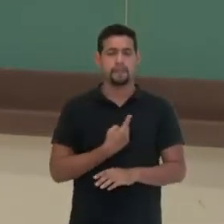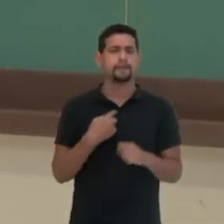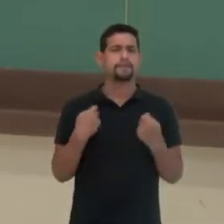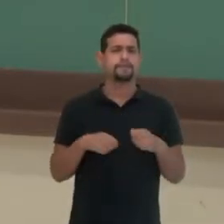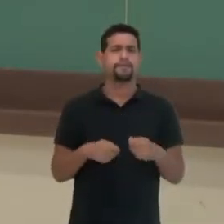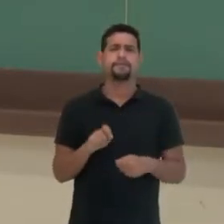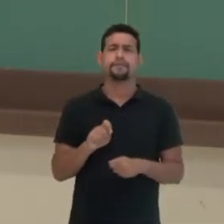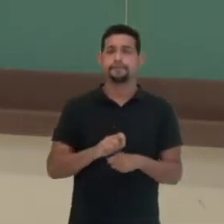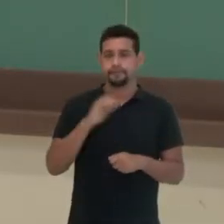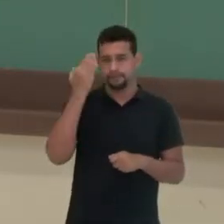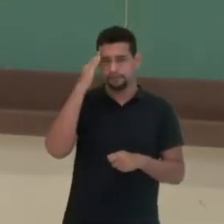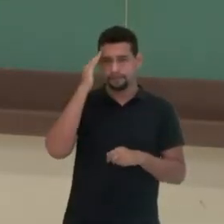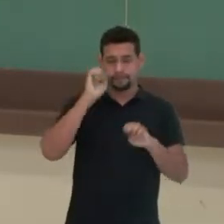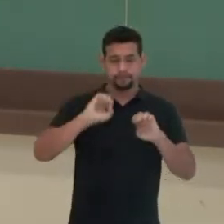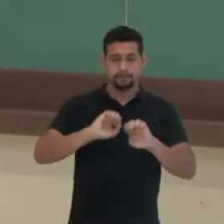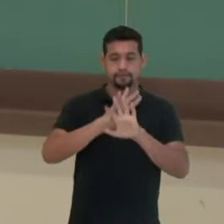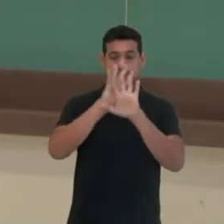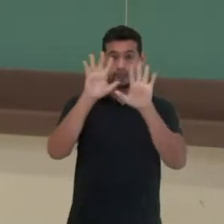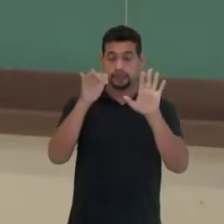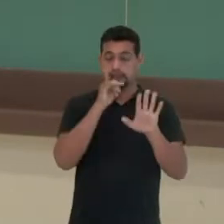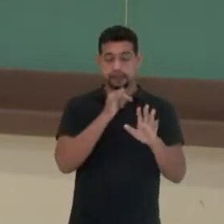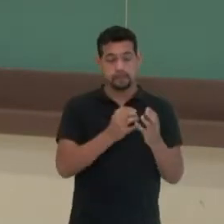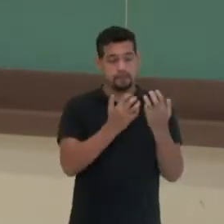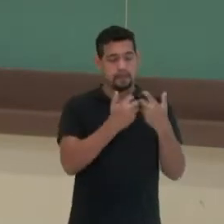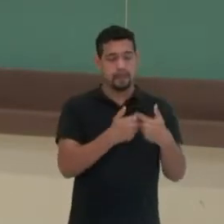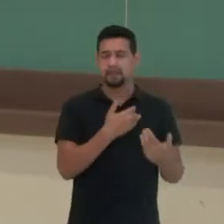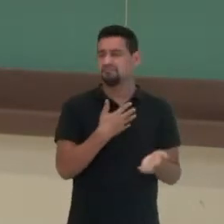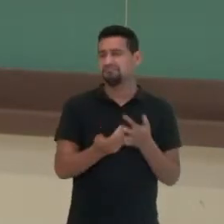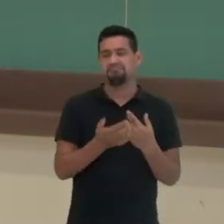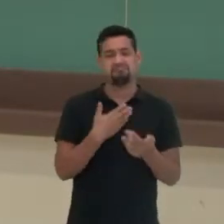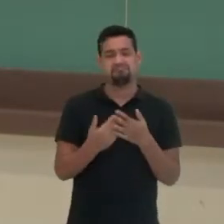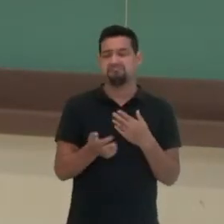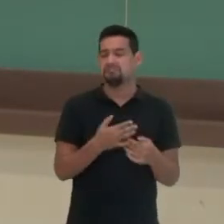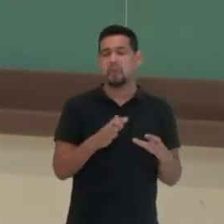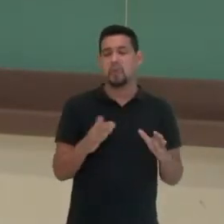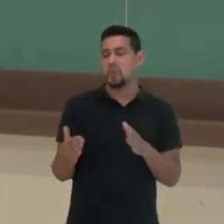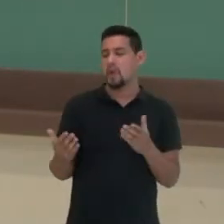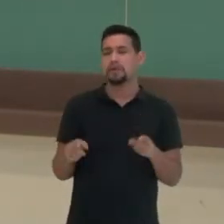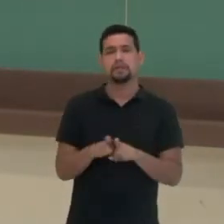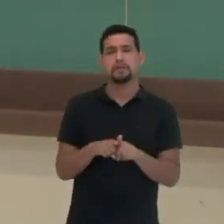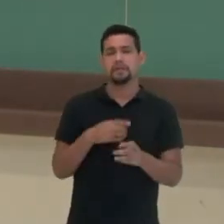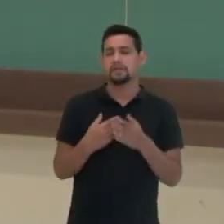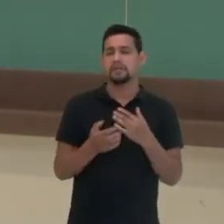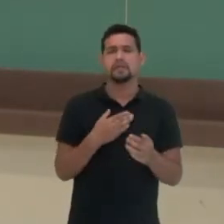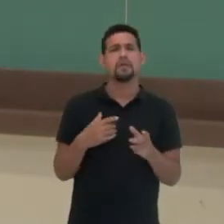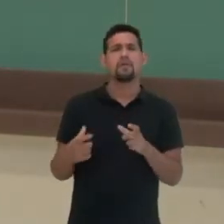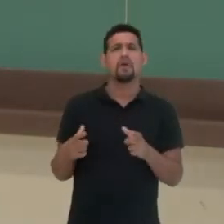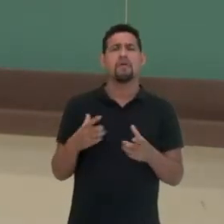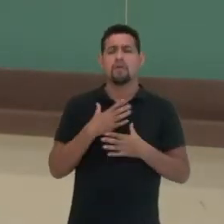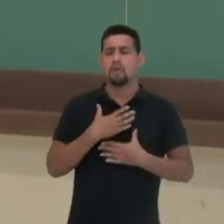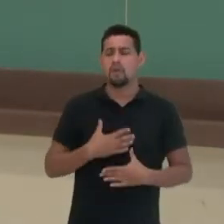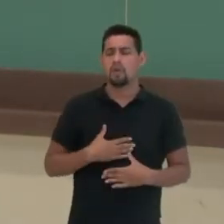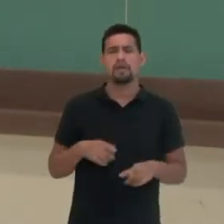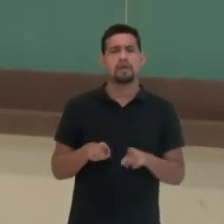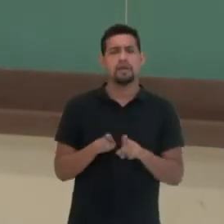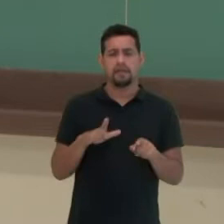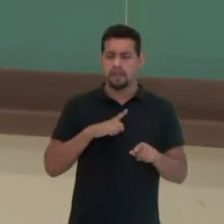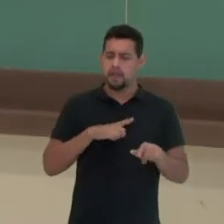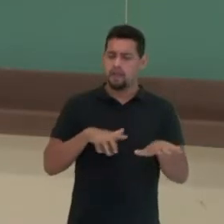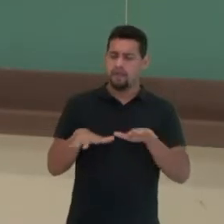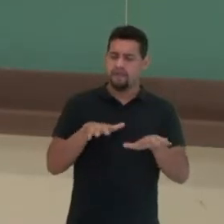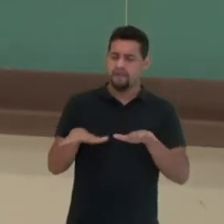precisa entender que para uma máquina, independente de qual seja o corpo, para estar em